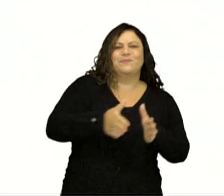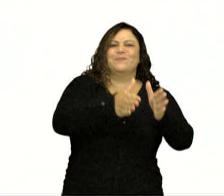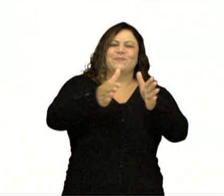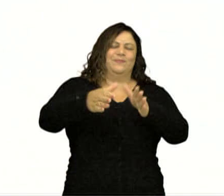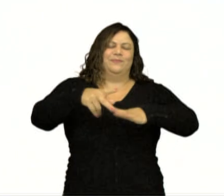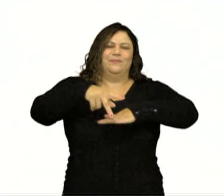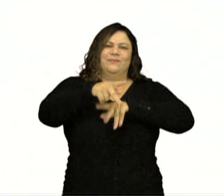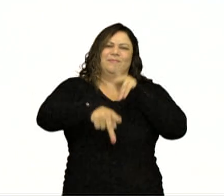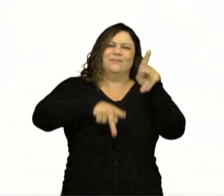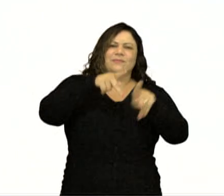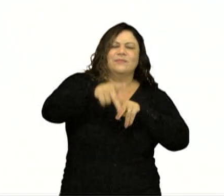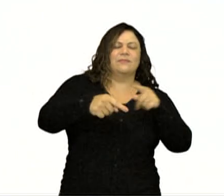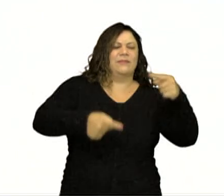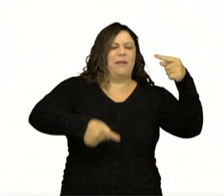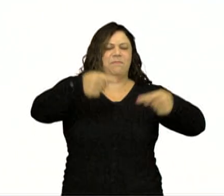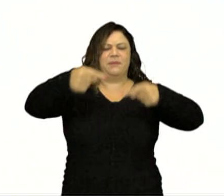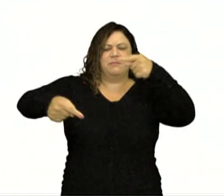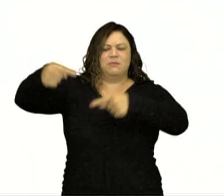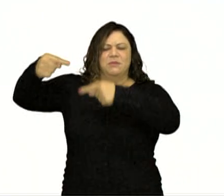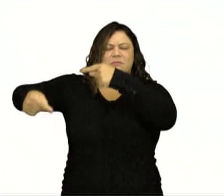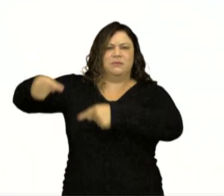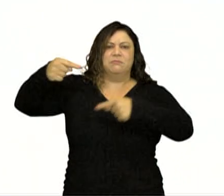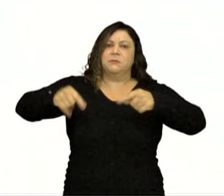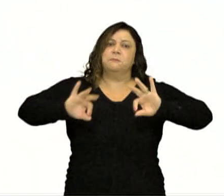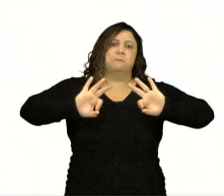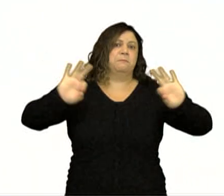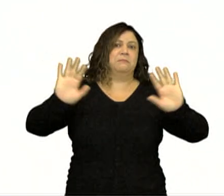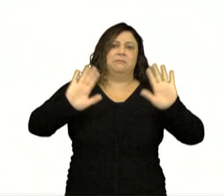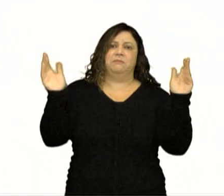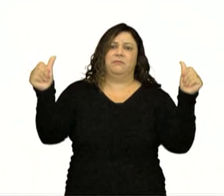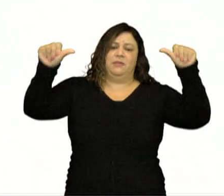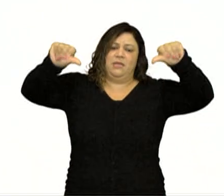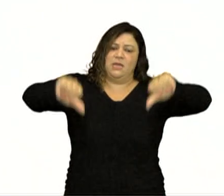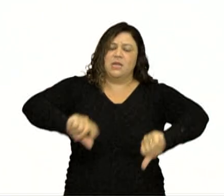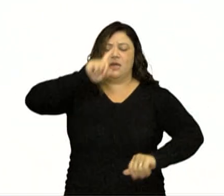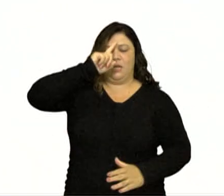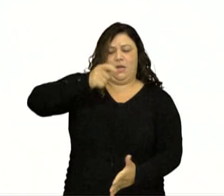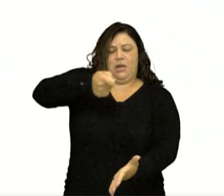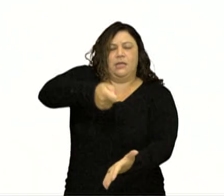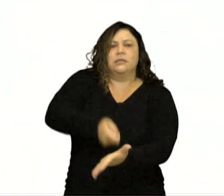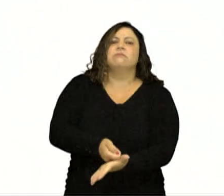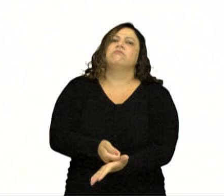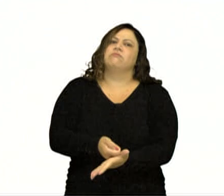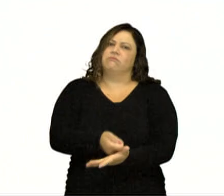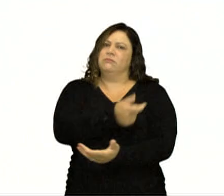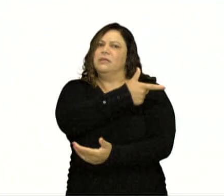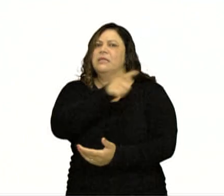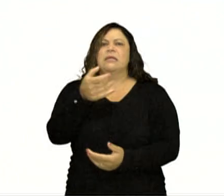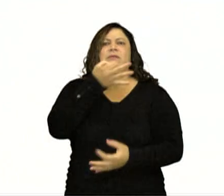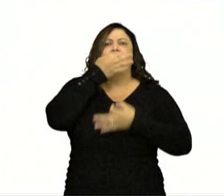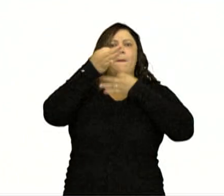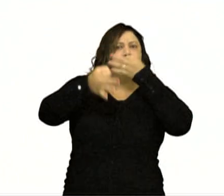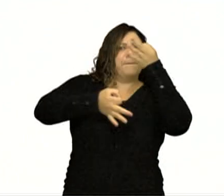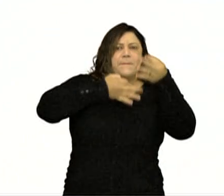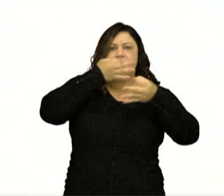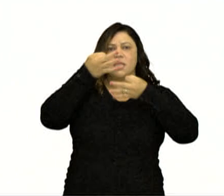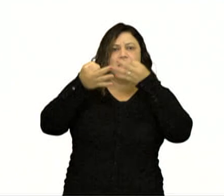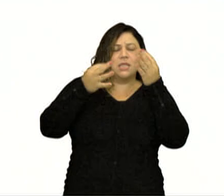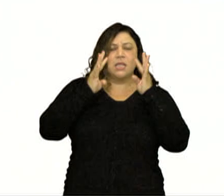dialoga entre si não está fadada a cair em ditaduras, está fadada a não ter a sua opinião